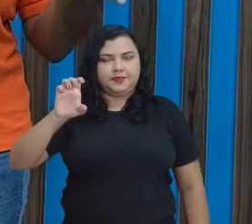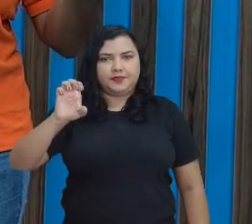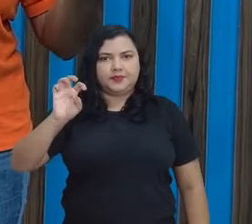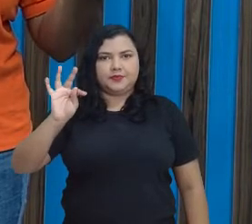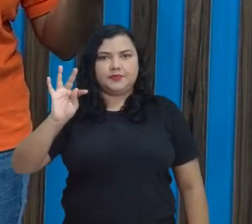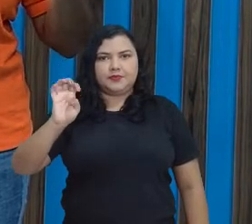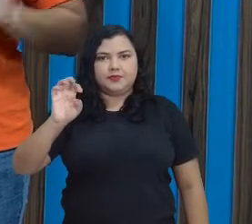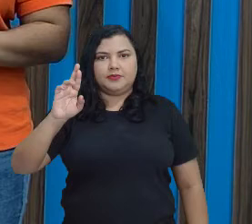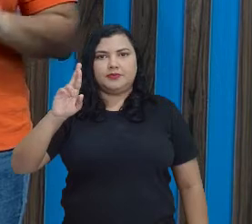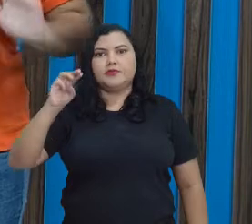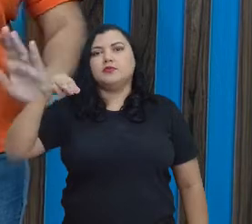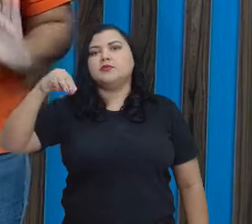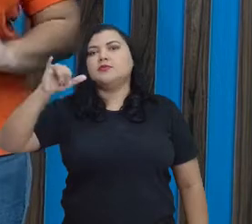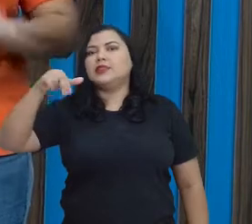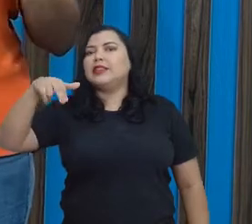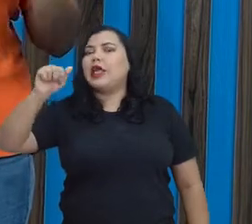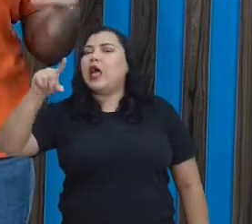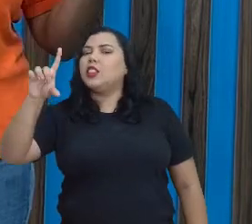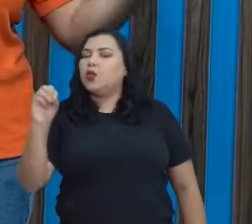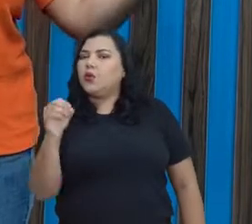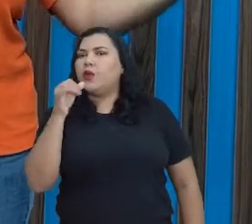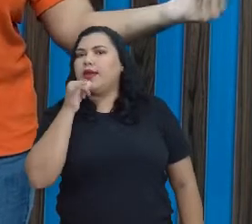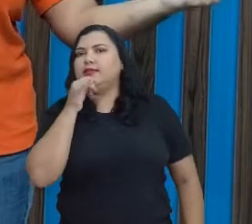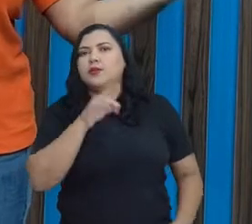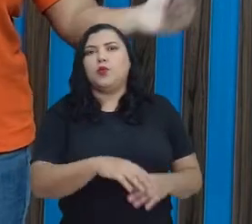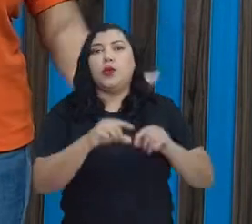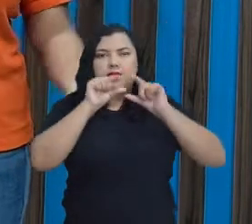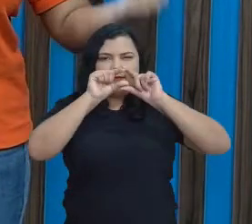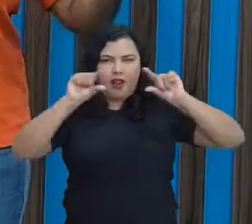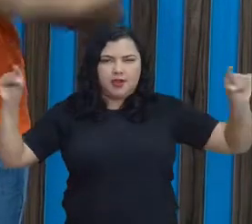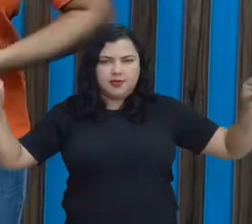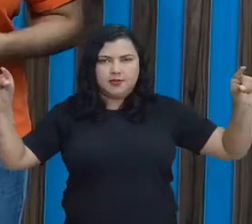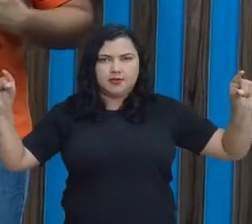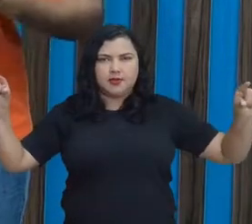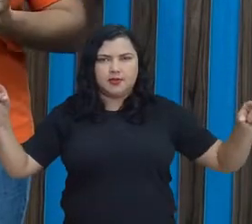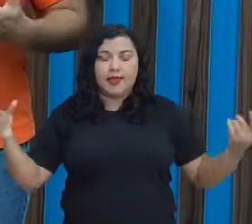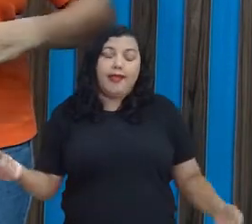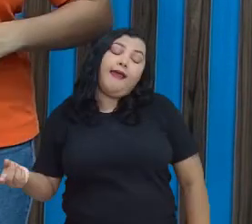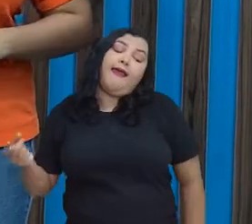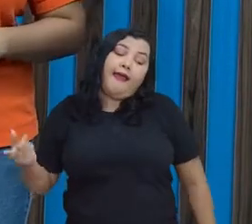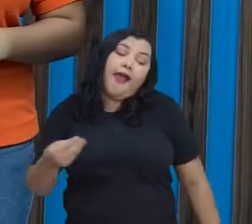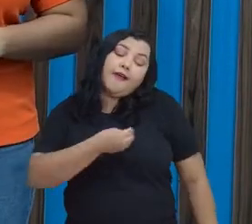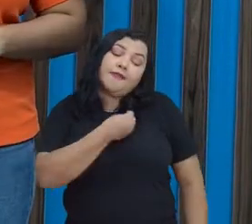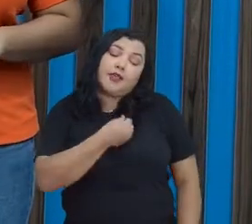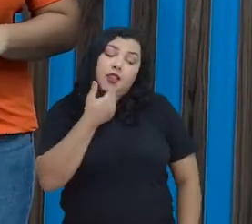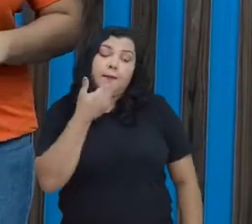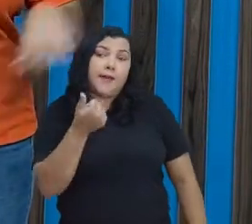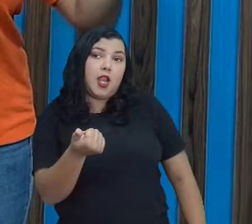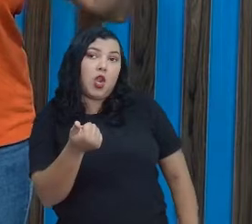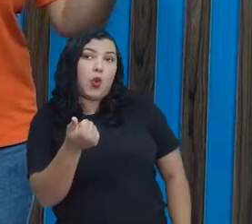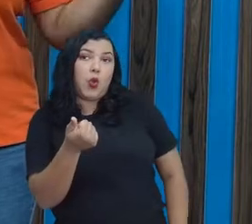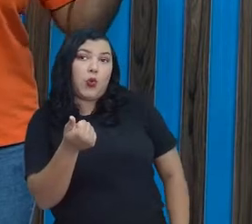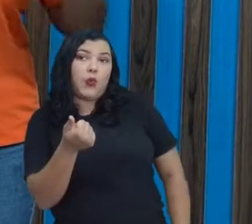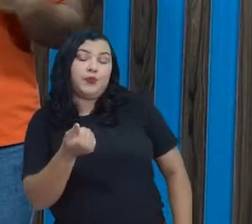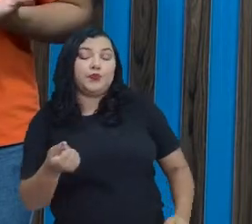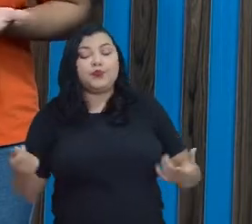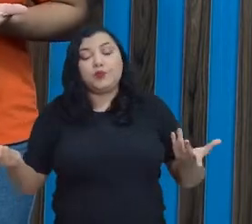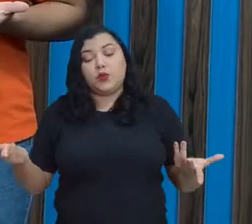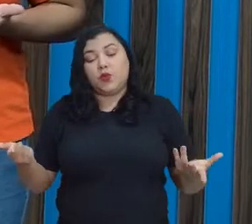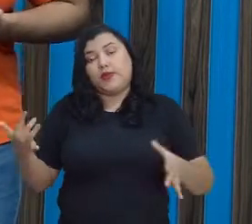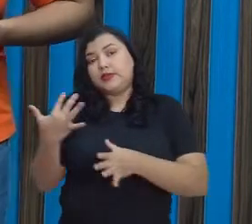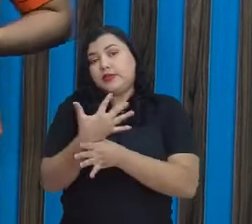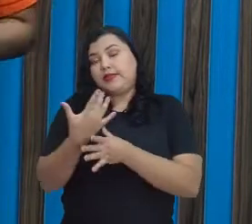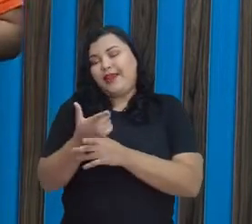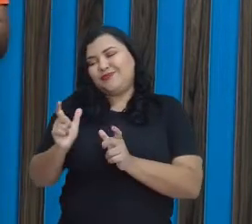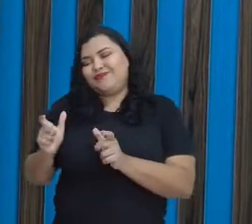Quem vive? A gente não consegue dizer com precisão. Pode ser eu, pode ser você, pode ser nós, pode ser ela, a gente não